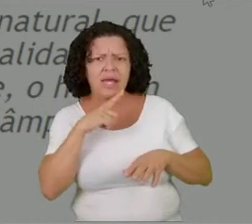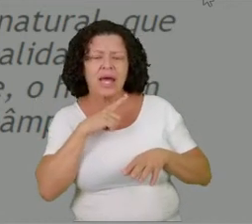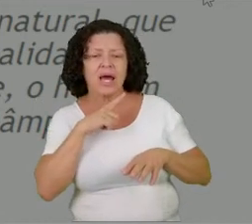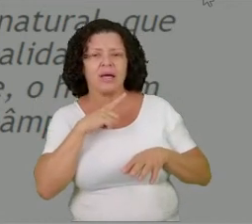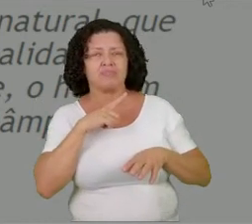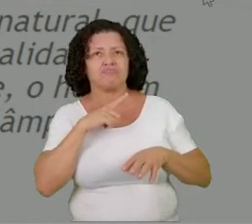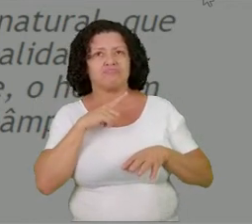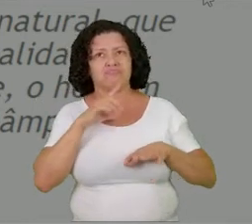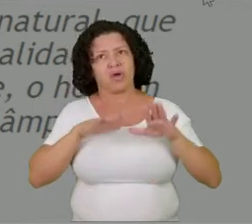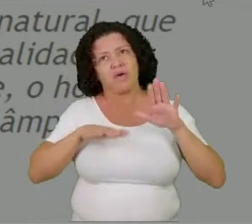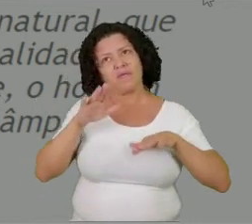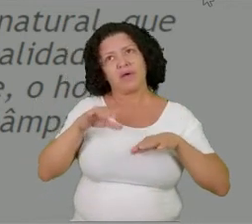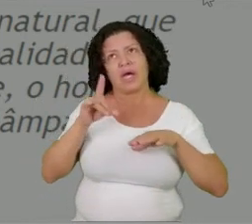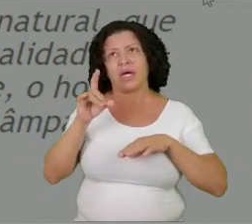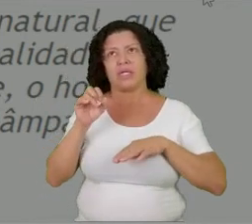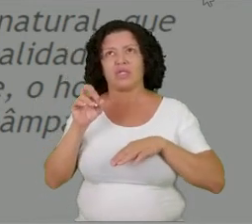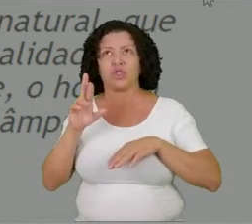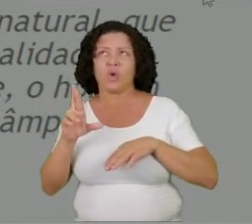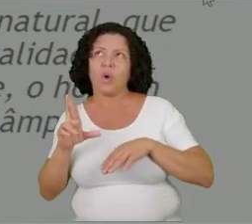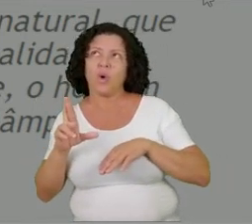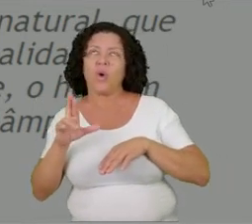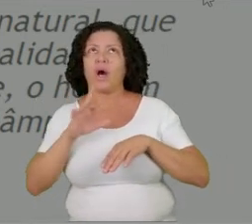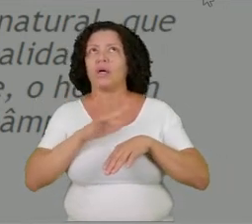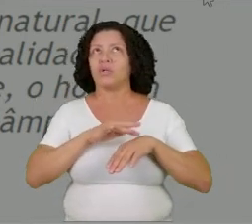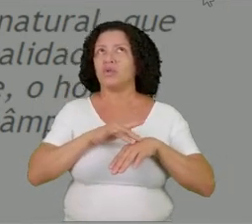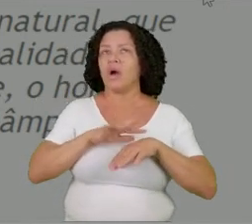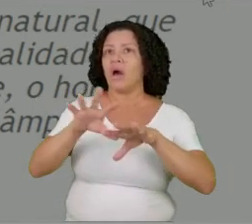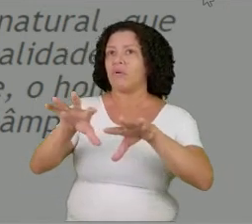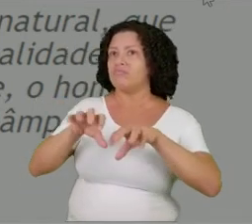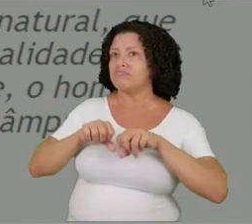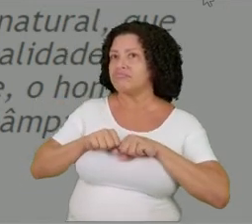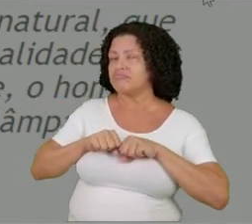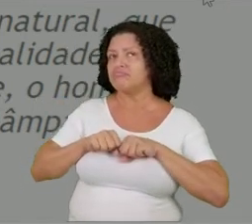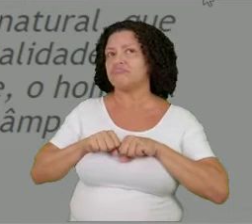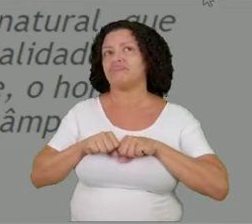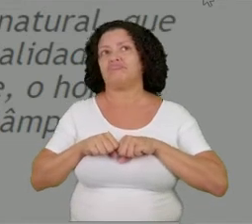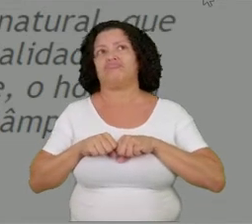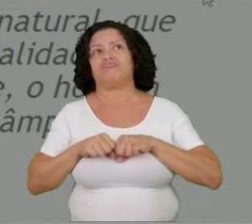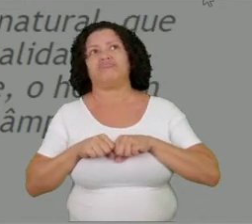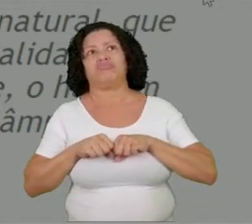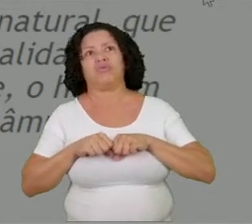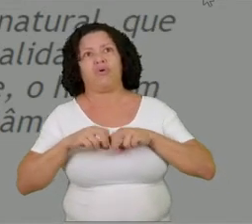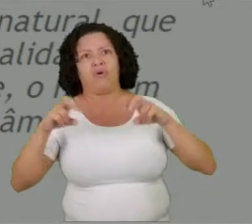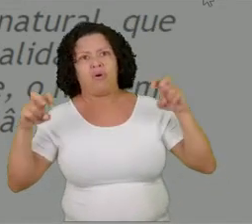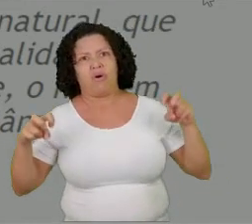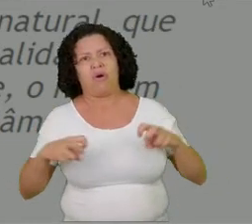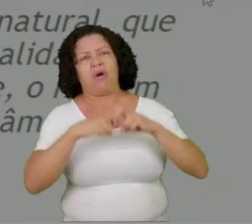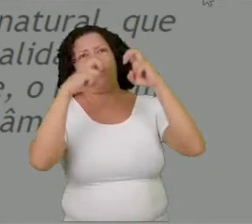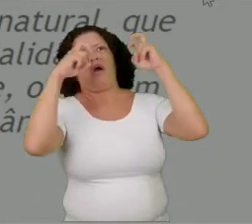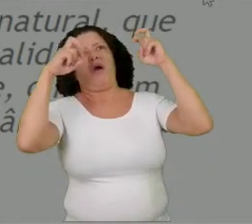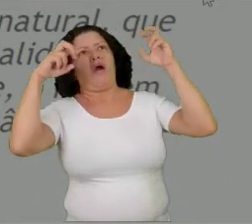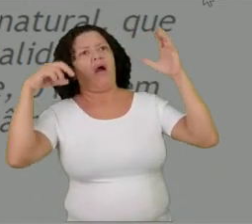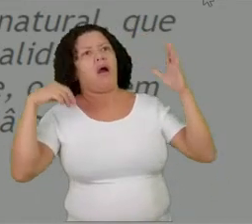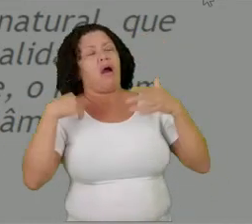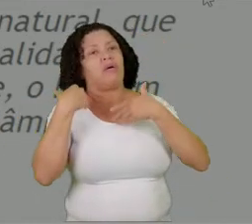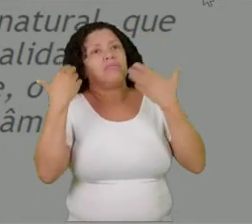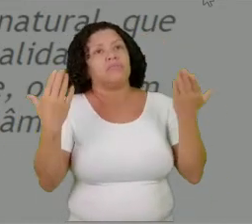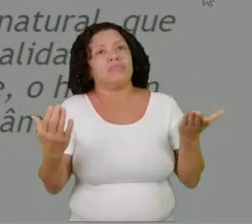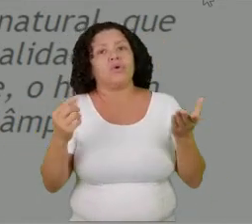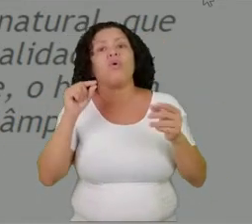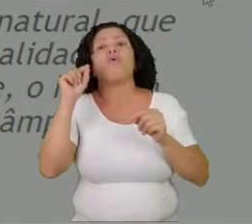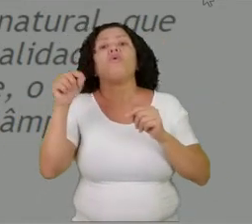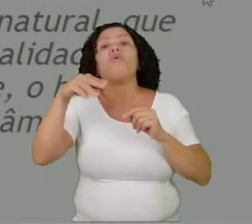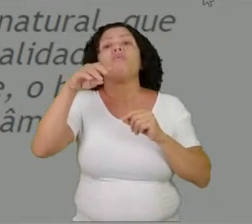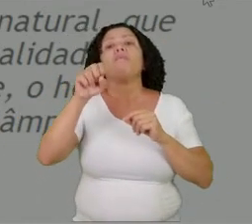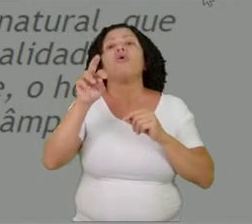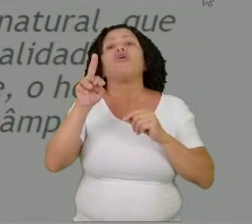Teremos, talvez, dores relacionadas às doenças físicas, a um acidente, né? A causa